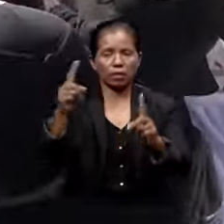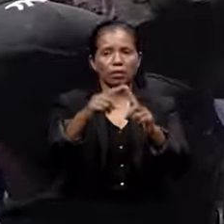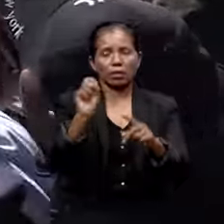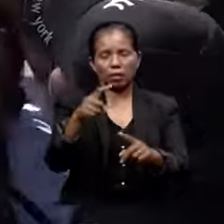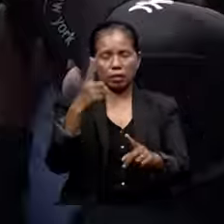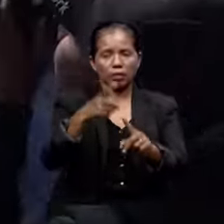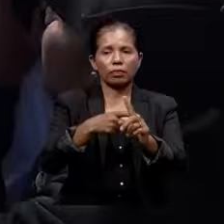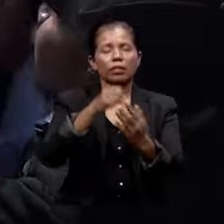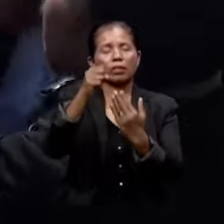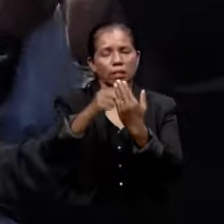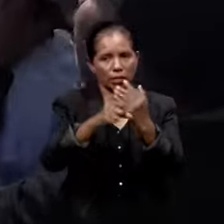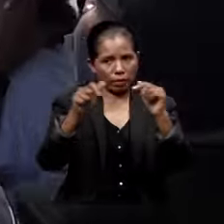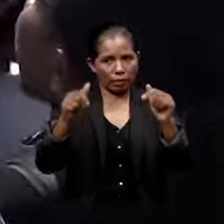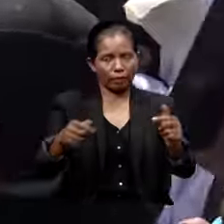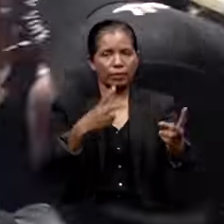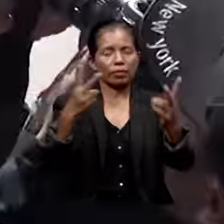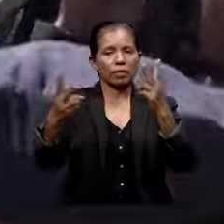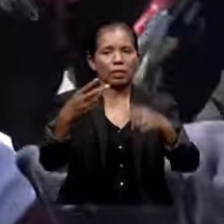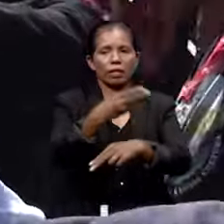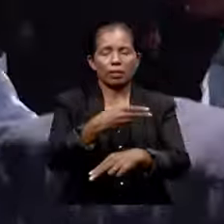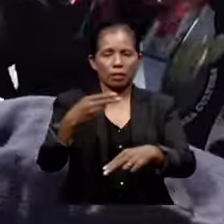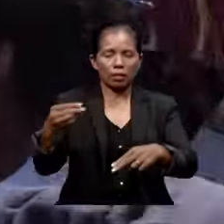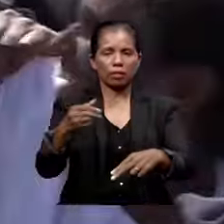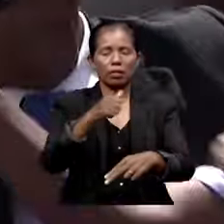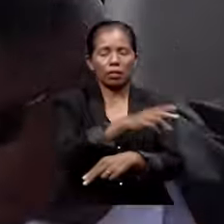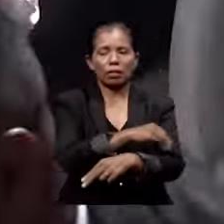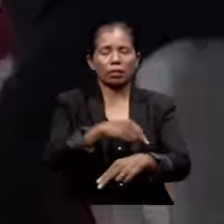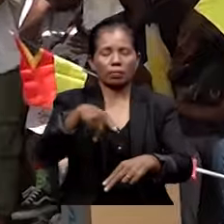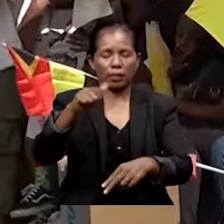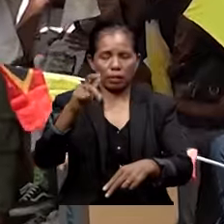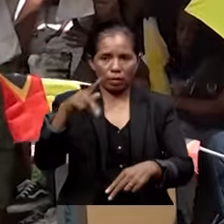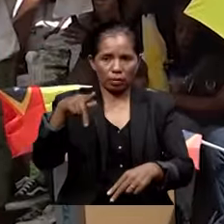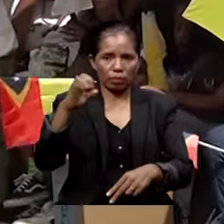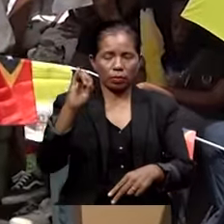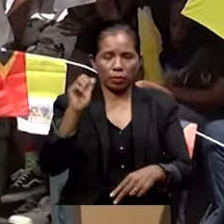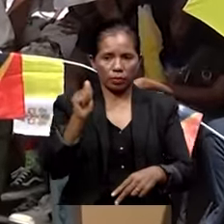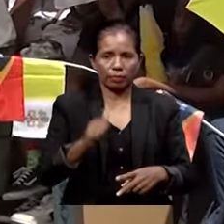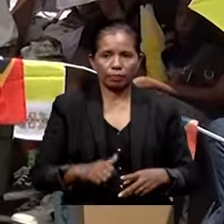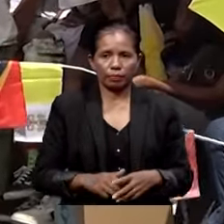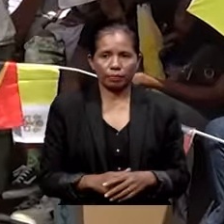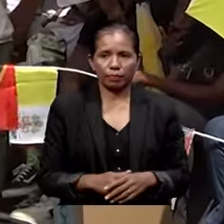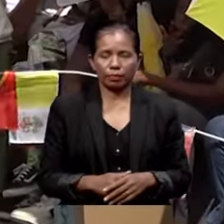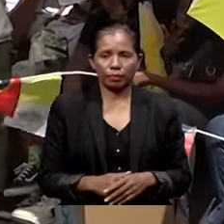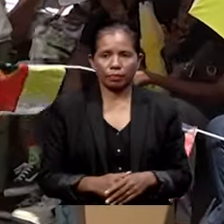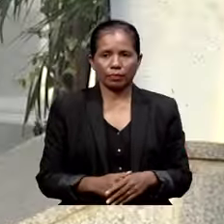resenida fulan setembro, né? A foi visita Indonesia no Papua Nova Guiné. Agustino da Costa, Romaldo Neves, GMN.